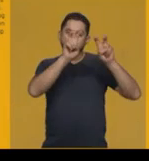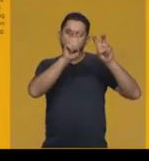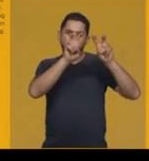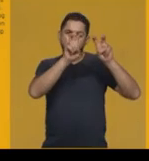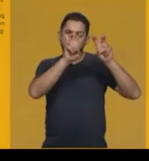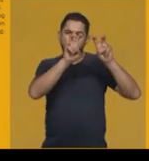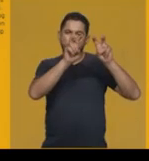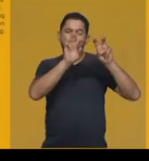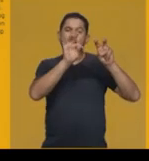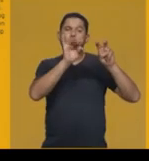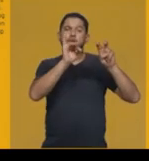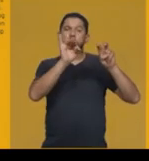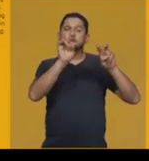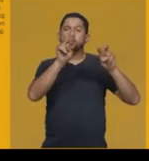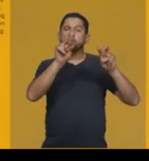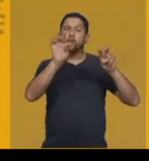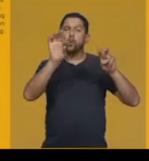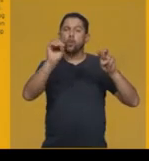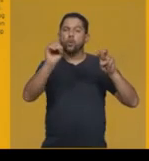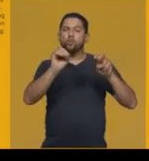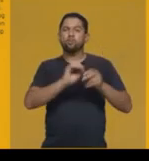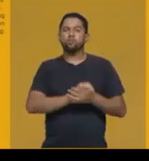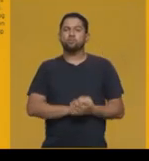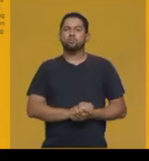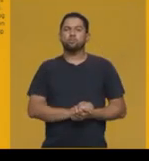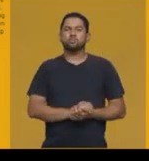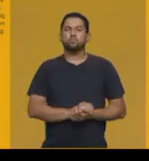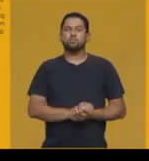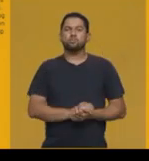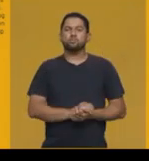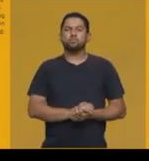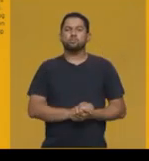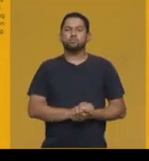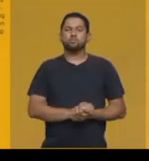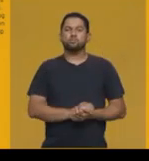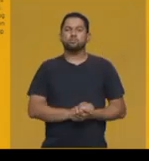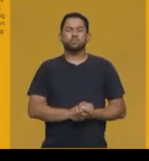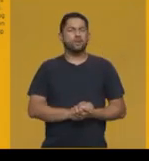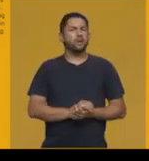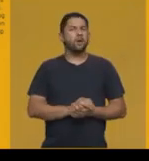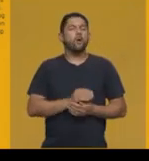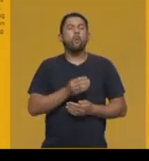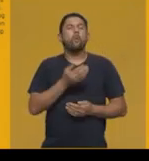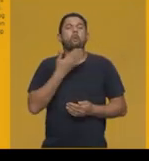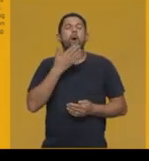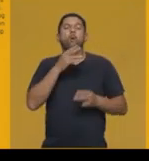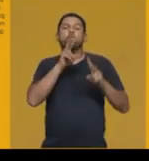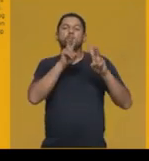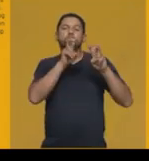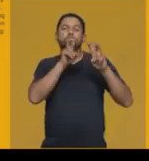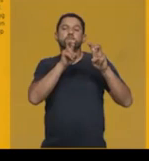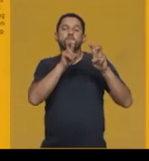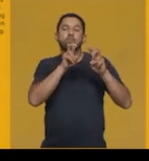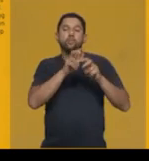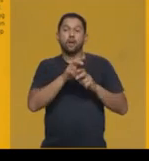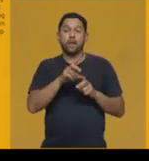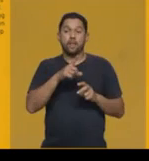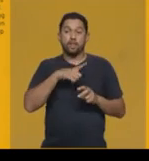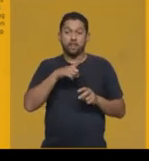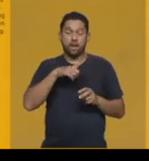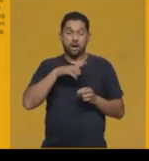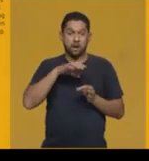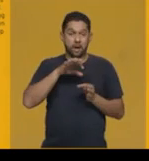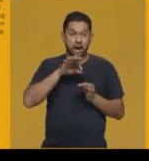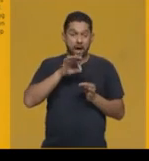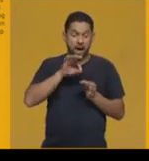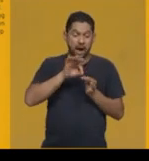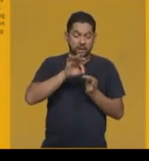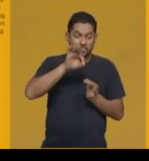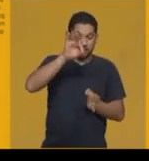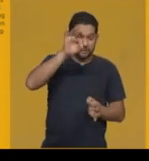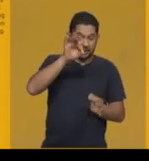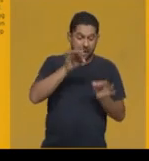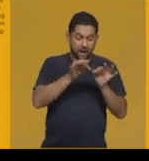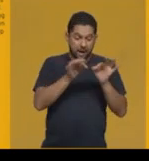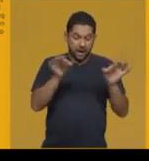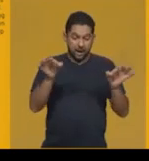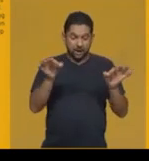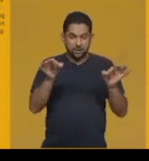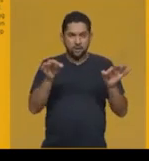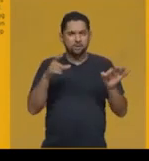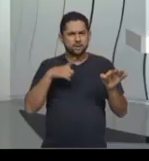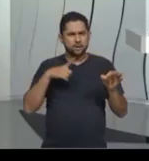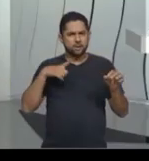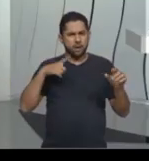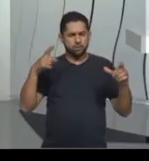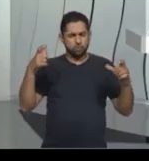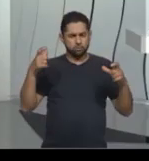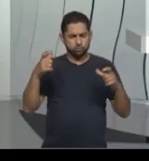que está querendo dizer nesse título? Qual que é o conteúdo a ser trabalhado? Nós temos a escala que foi construído esse mapa, se houve uma